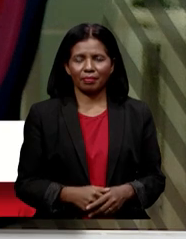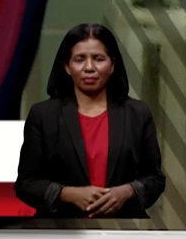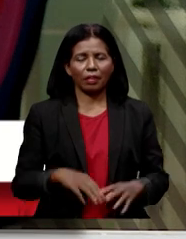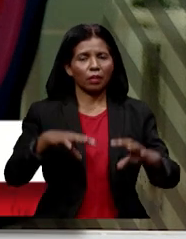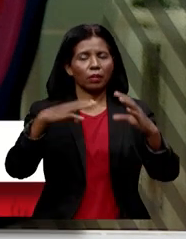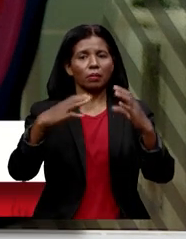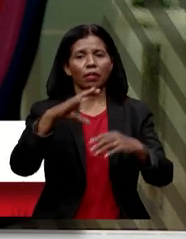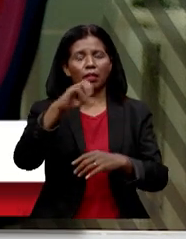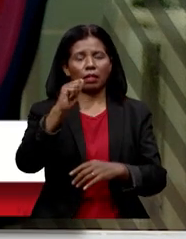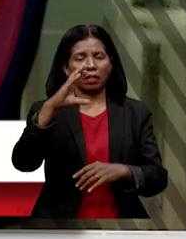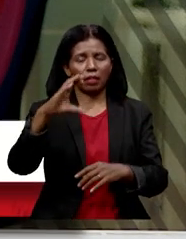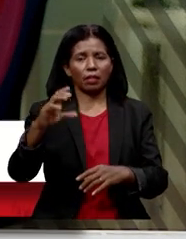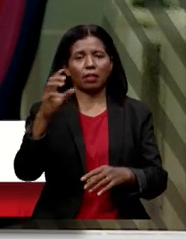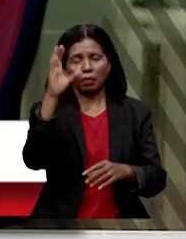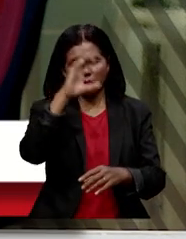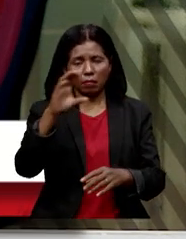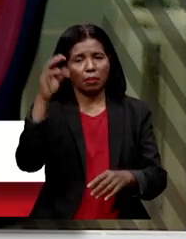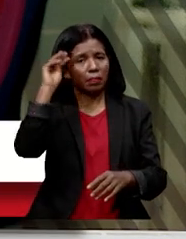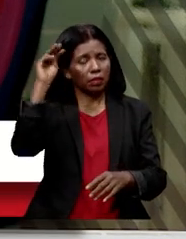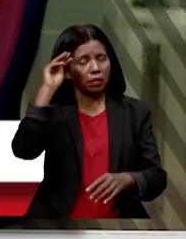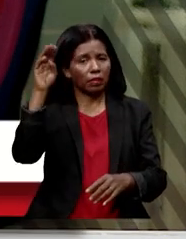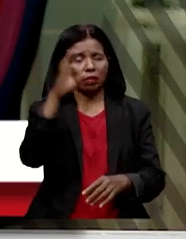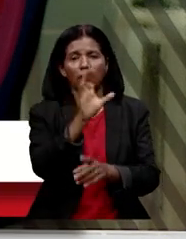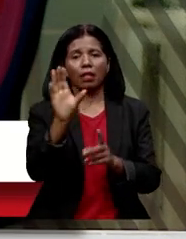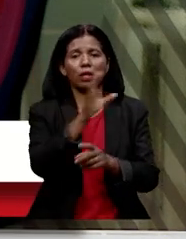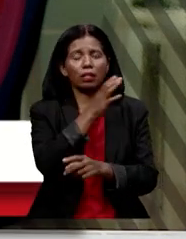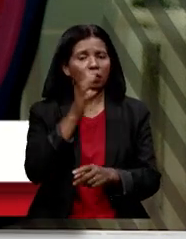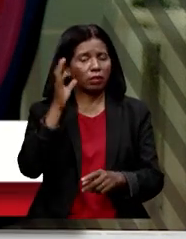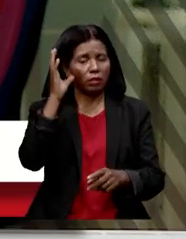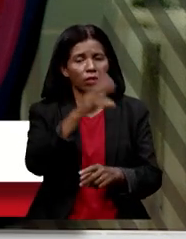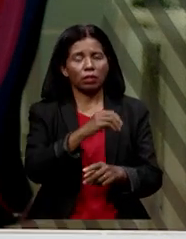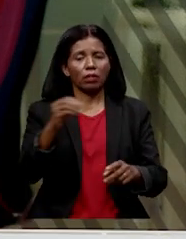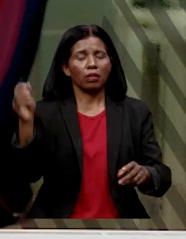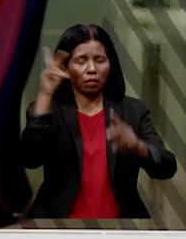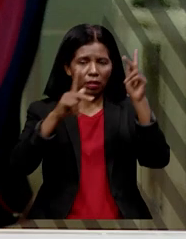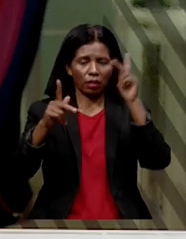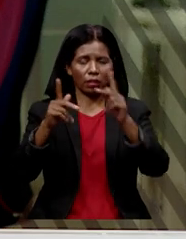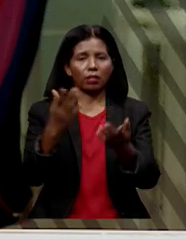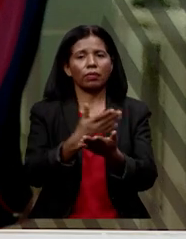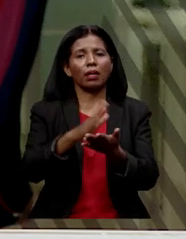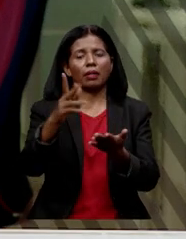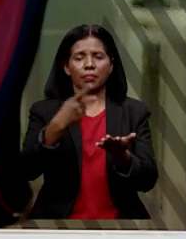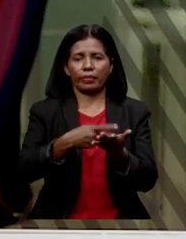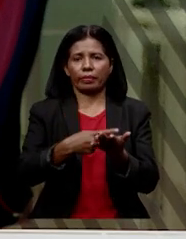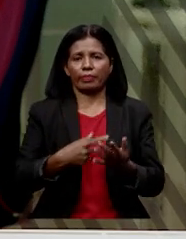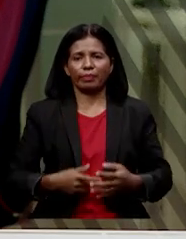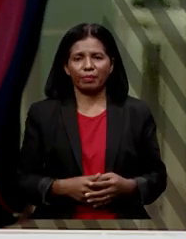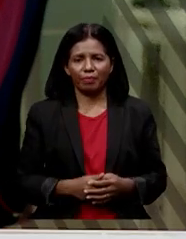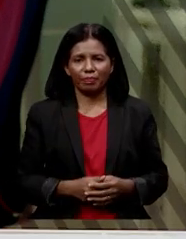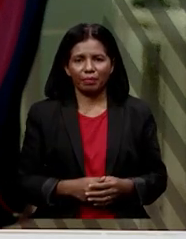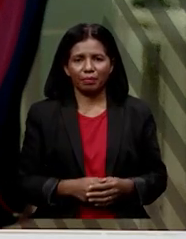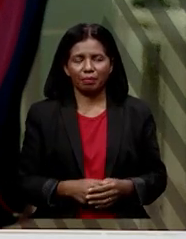Comissão Anticorrupção rala busca para o Ministério Agricultura, Pesca, Pecuária e Floresta liga o caso Farre Projeto.